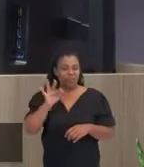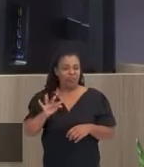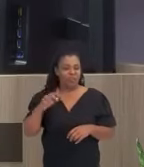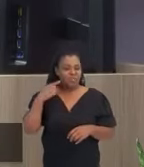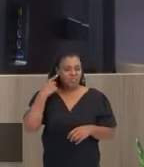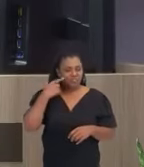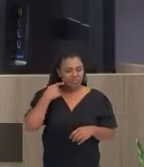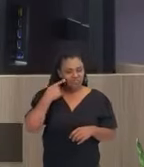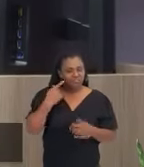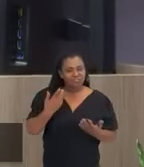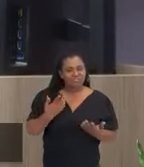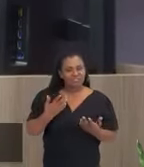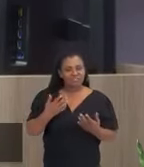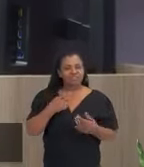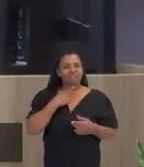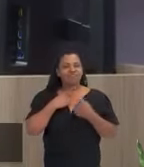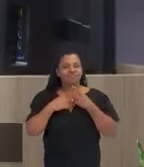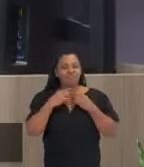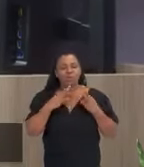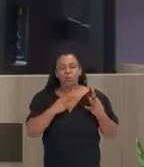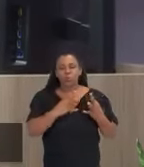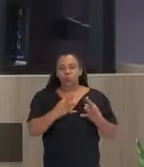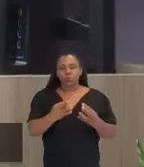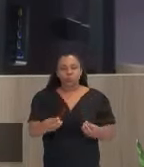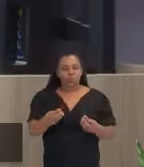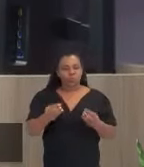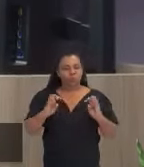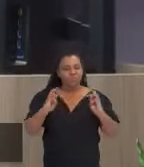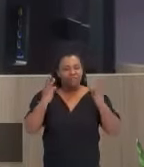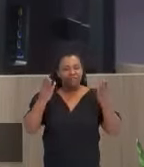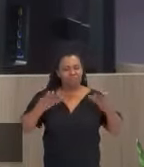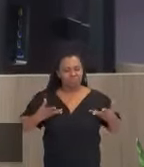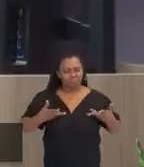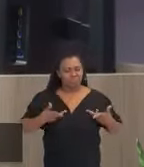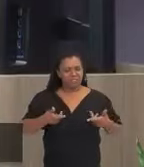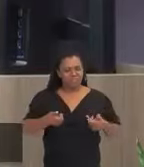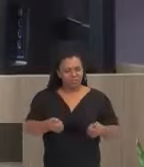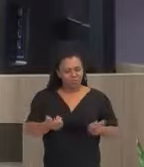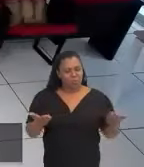bom evento aí, bem proveitoso, nos debates de hoje e de amanhã.